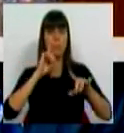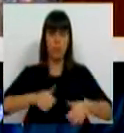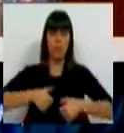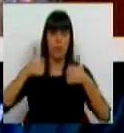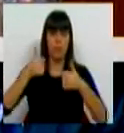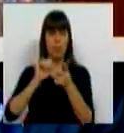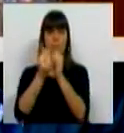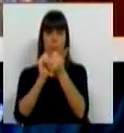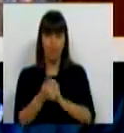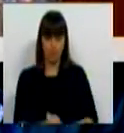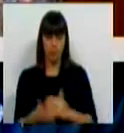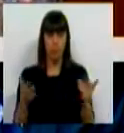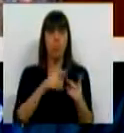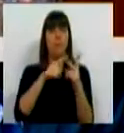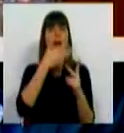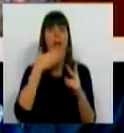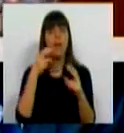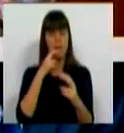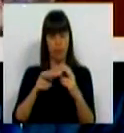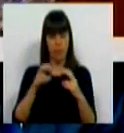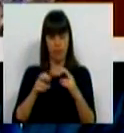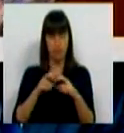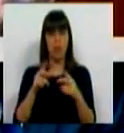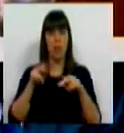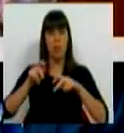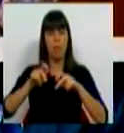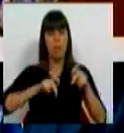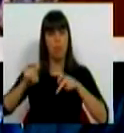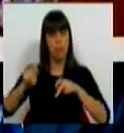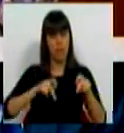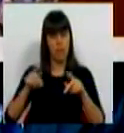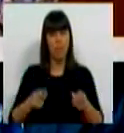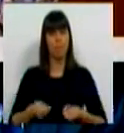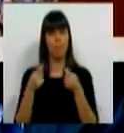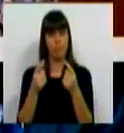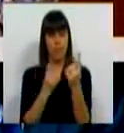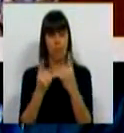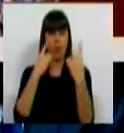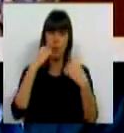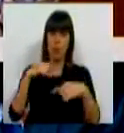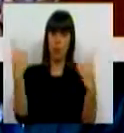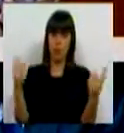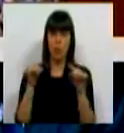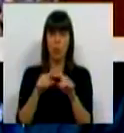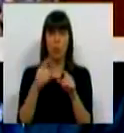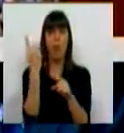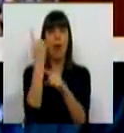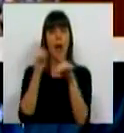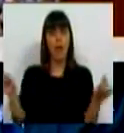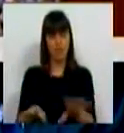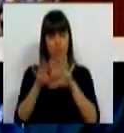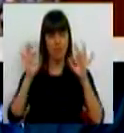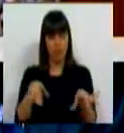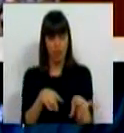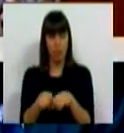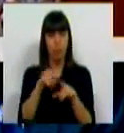à reabilitação, e a eficiência energética na mobilidade, e daí a aposta do transporte público, e a unificação